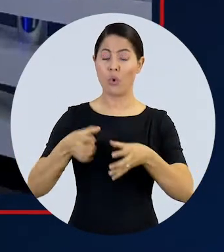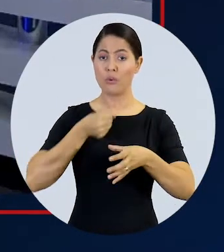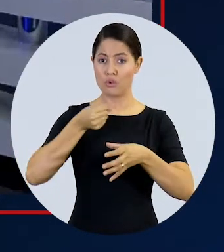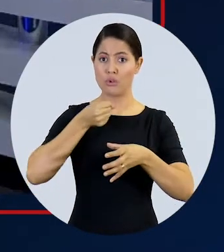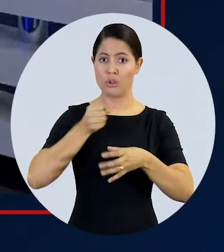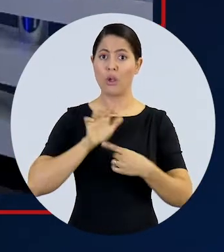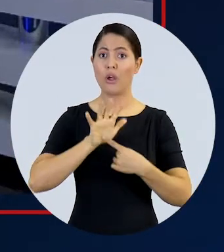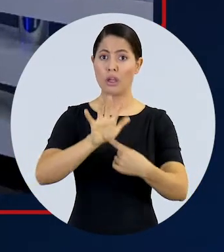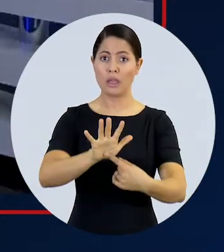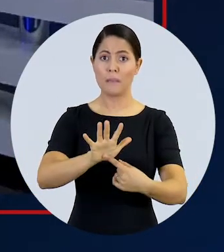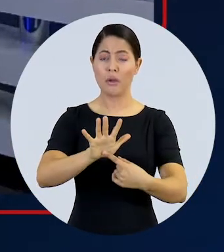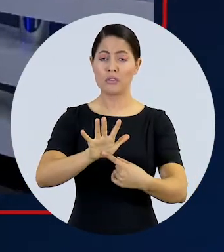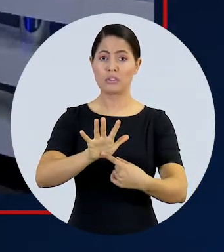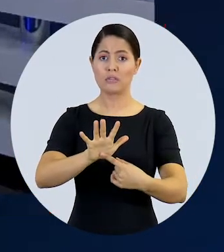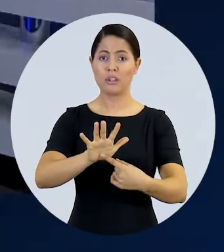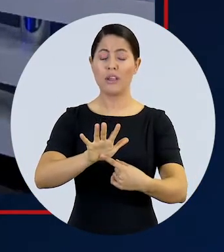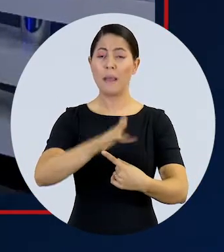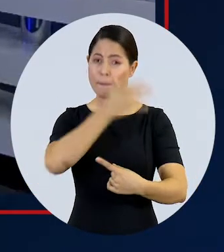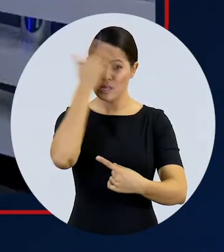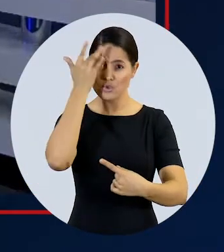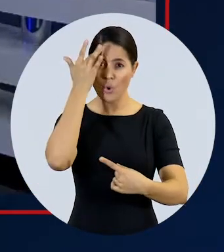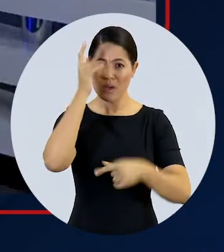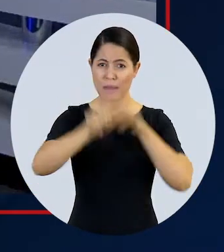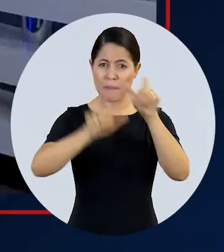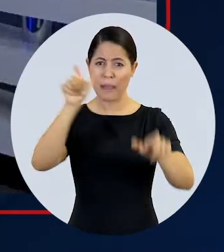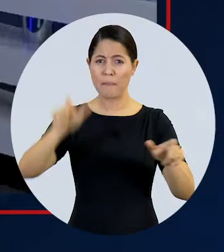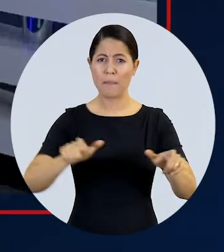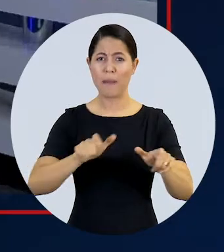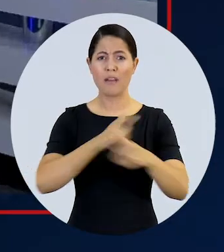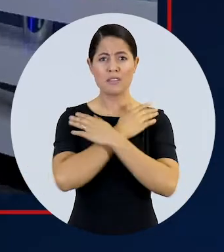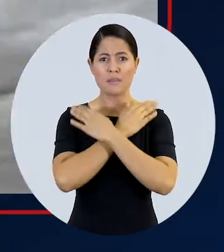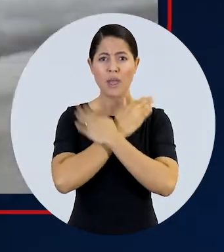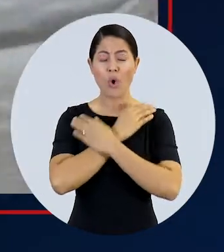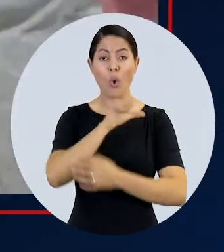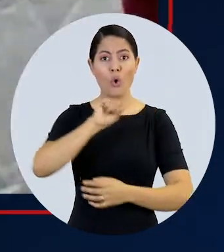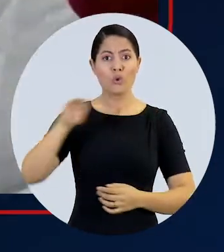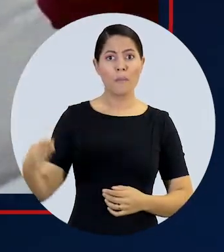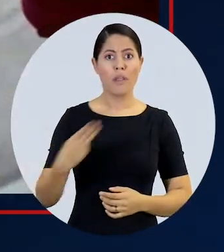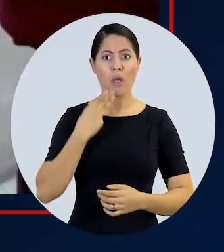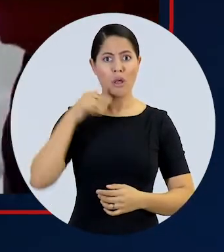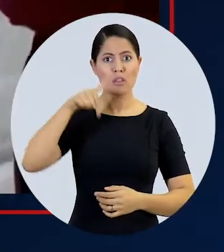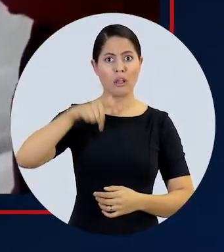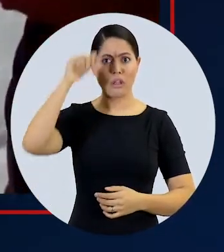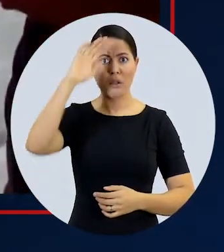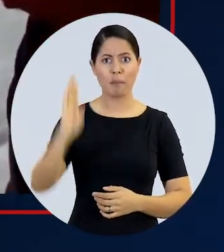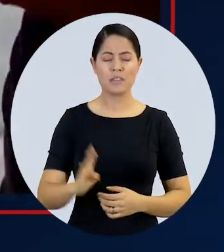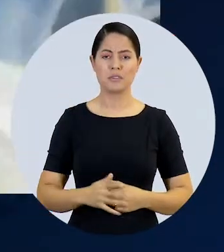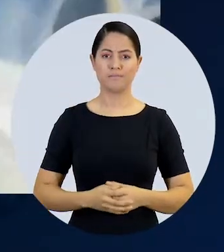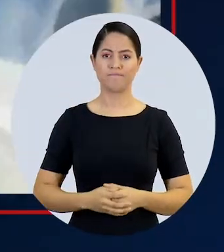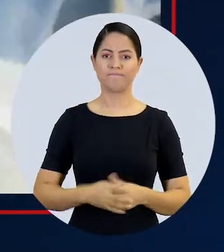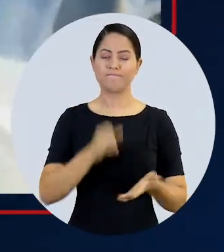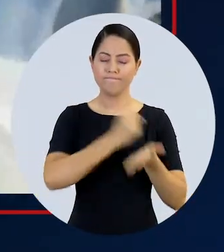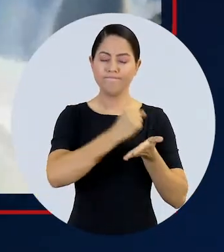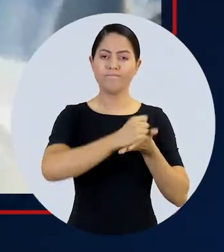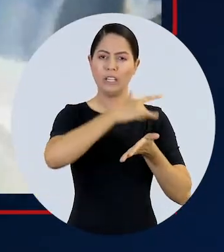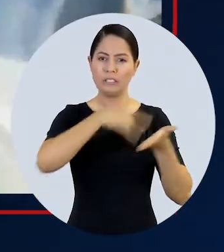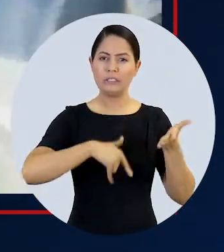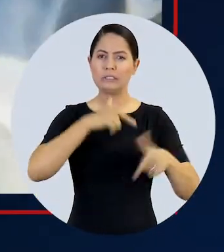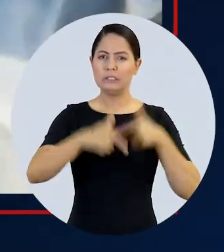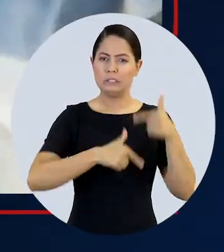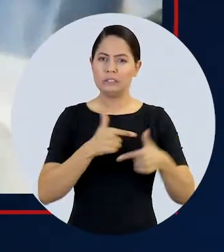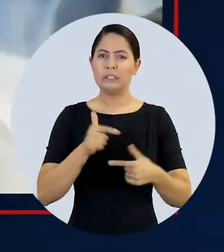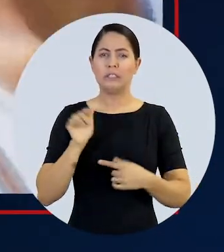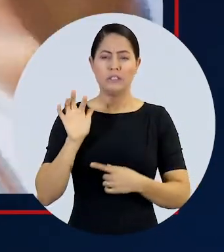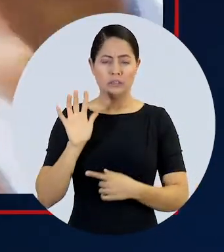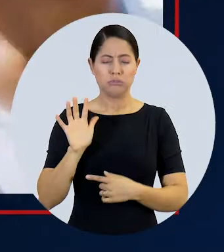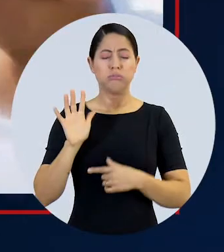alto número de desempregados negros. São 8 milhões no Brasil. Carteira de trabalho na mão, olhar de